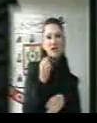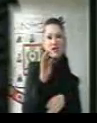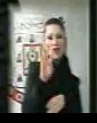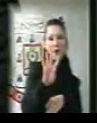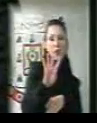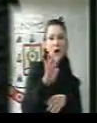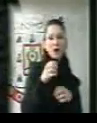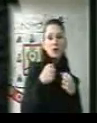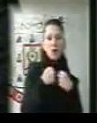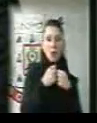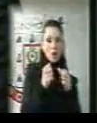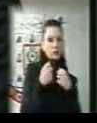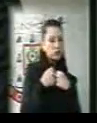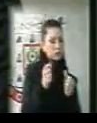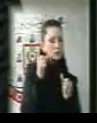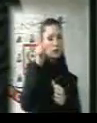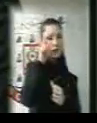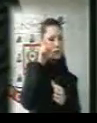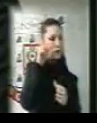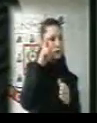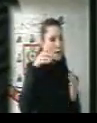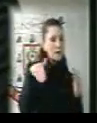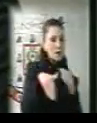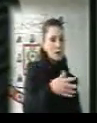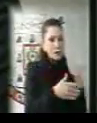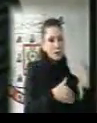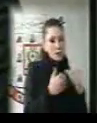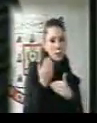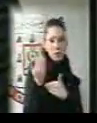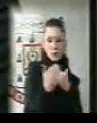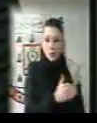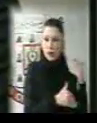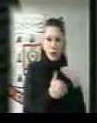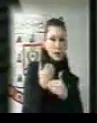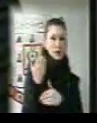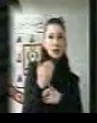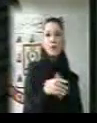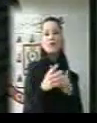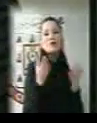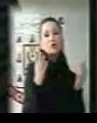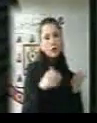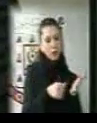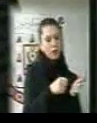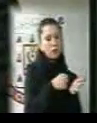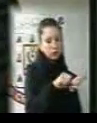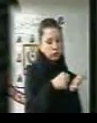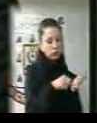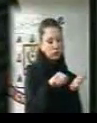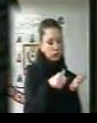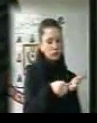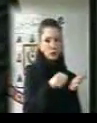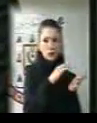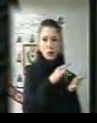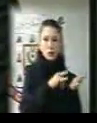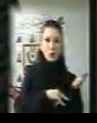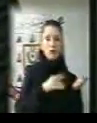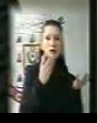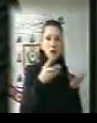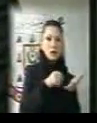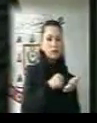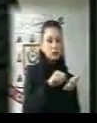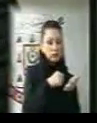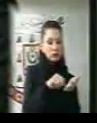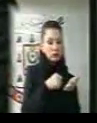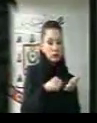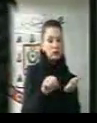dias. Já fizemos um abaixinado com mais de 3 mil assinaturas, onde já foi entregue ao